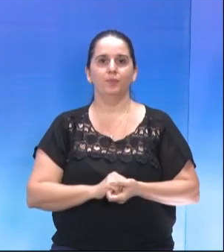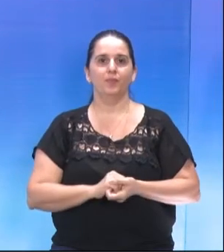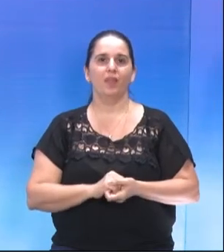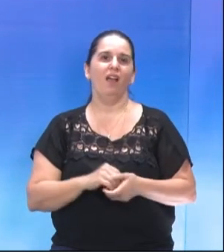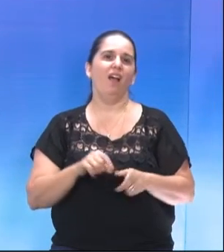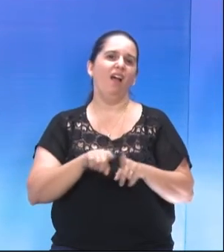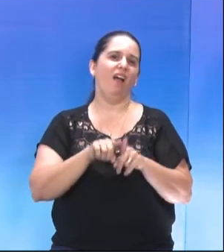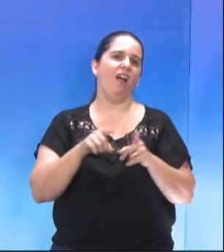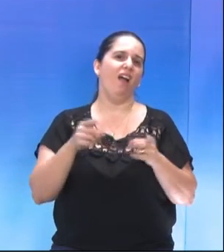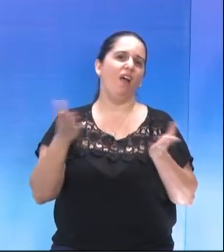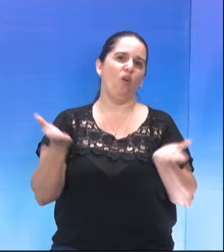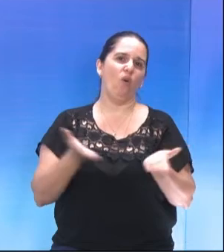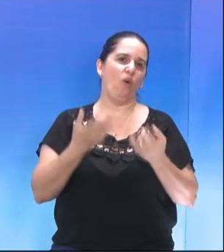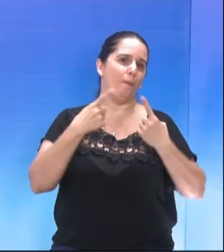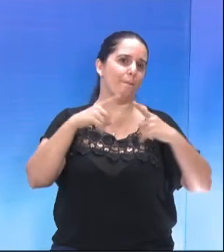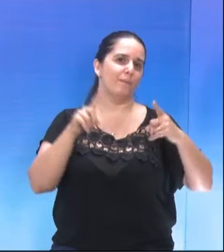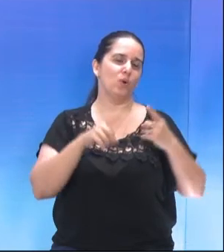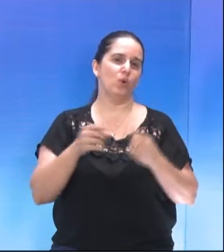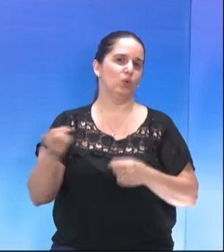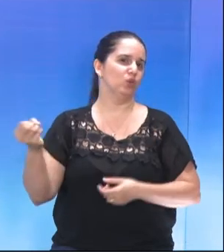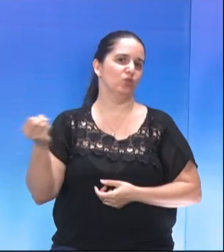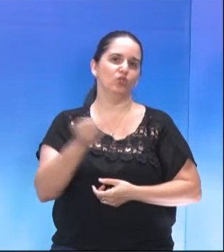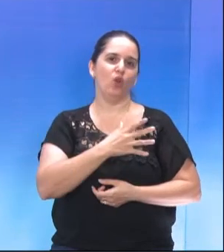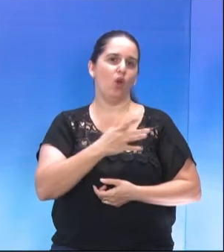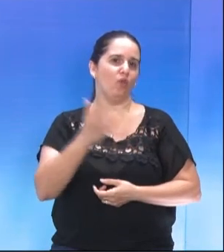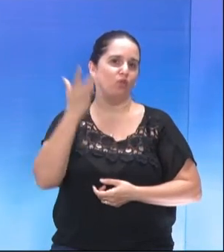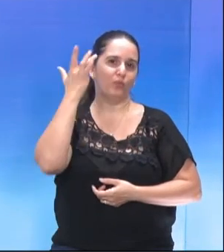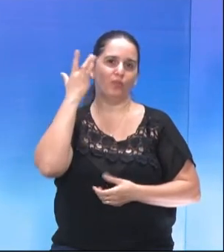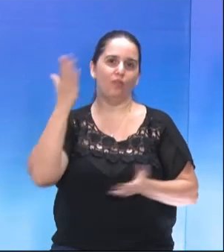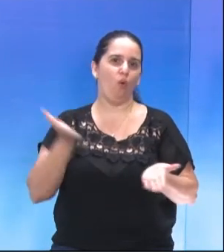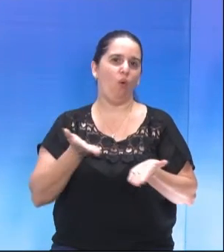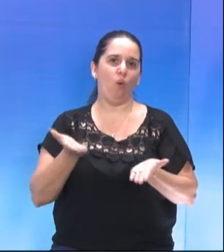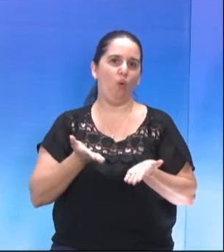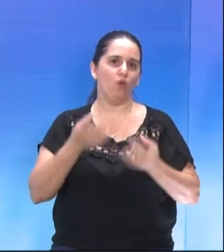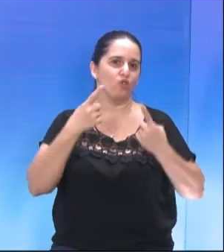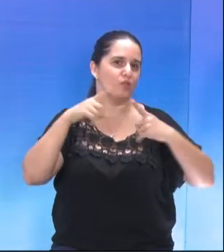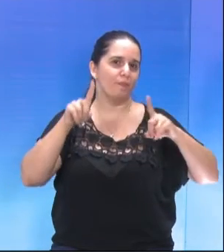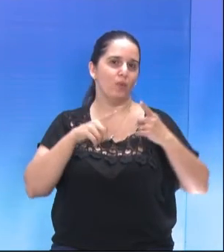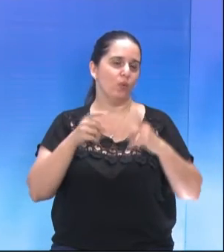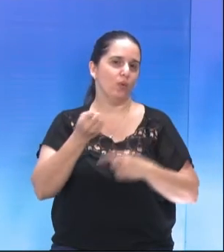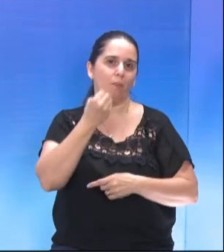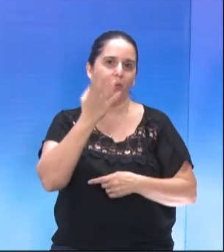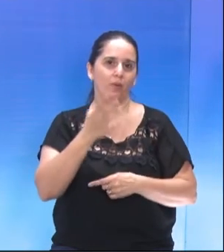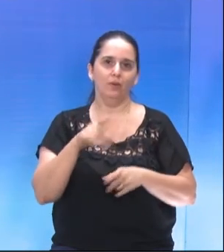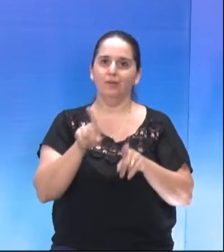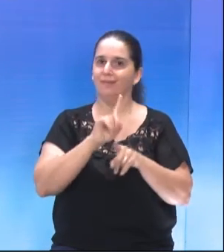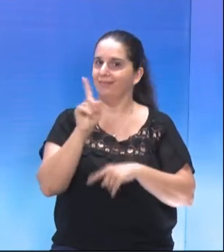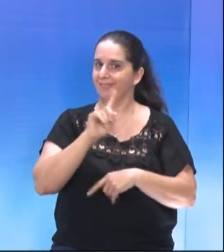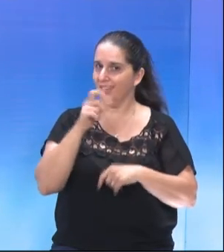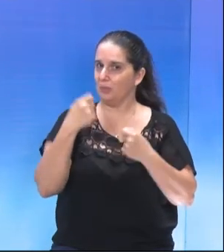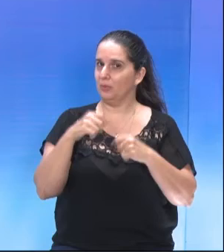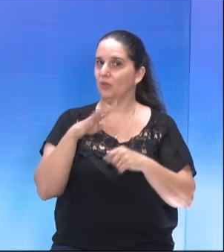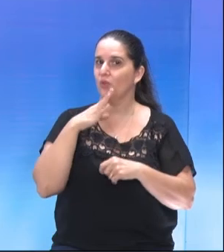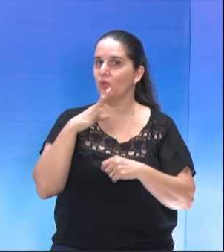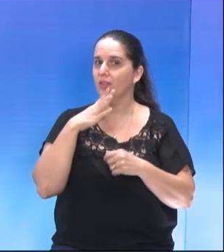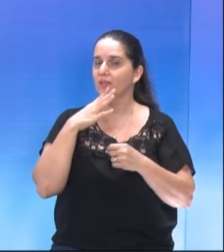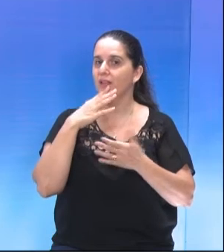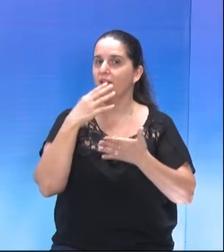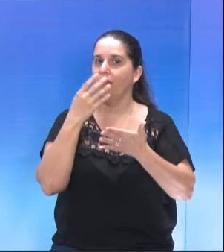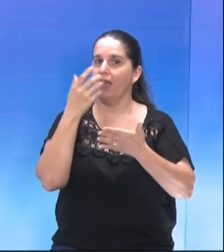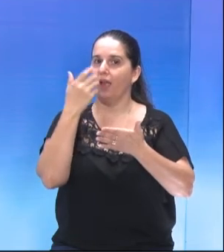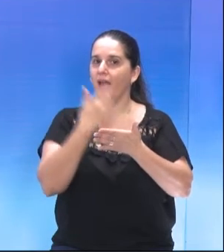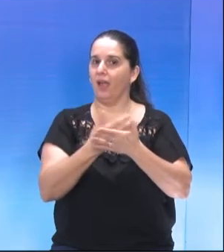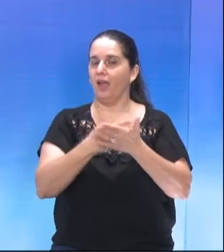eu gosto das músicas que estão no momento, né? Não, mas nós precisamos estudar um pouco mais, porque isso é importante para a gente